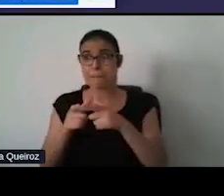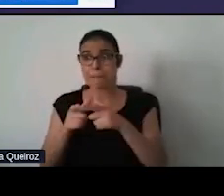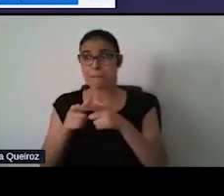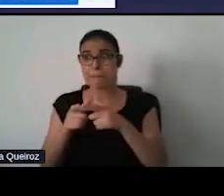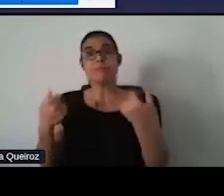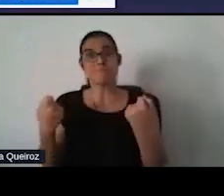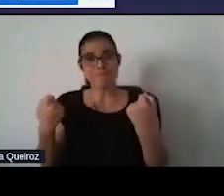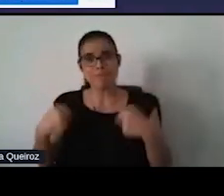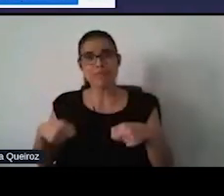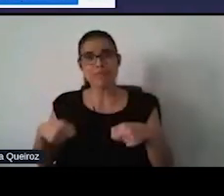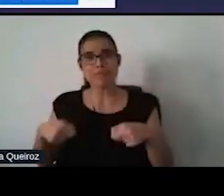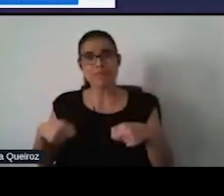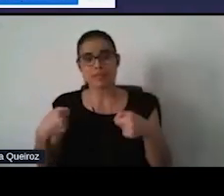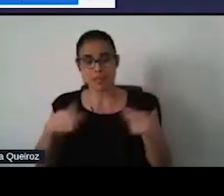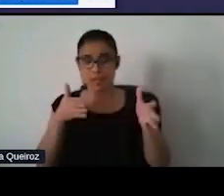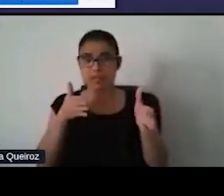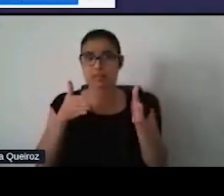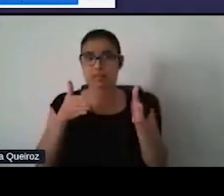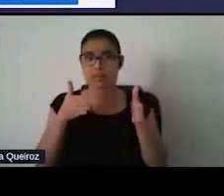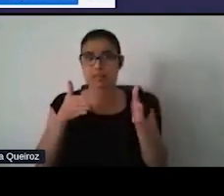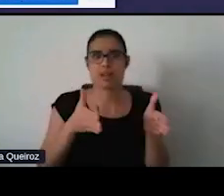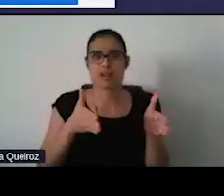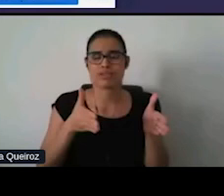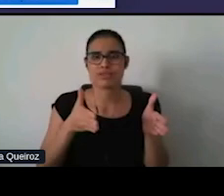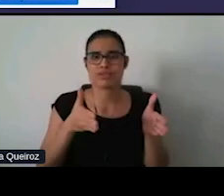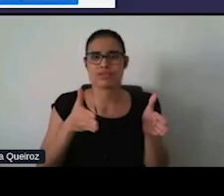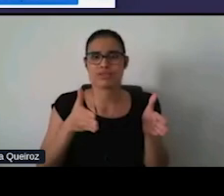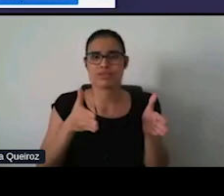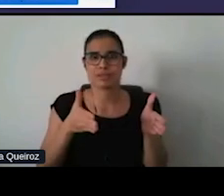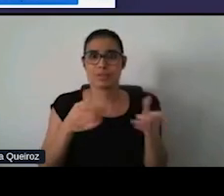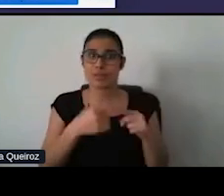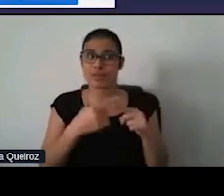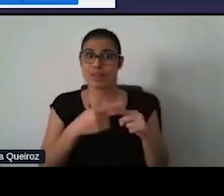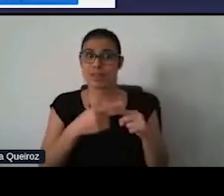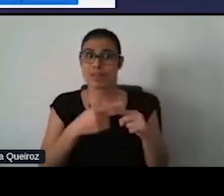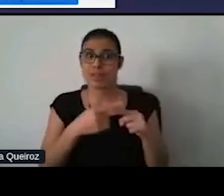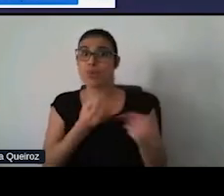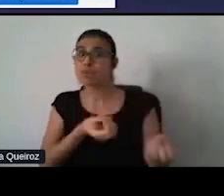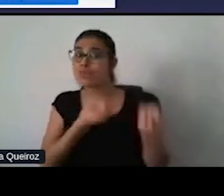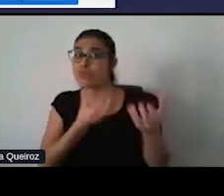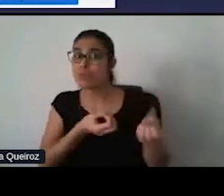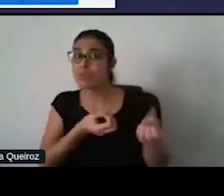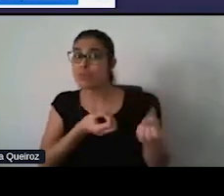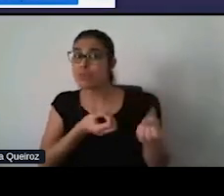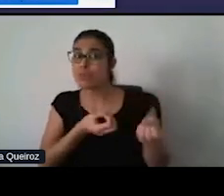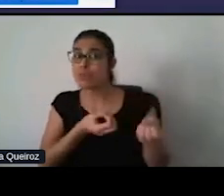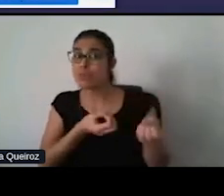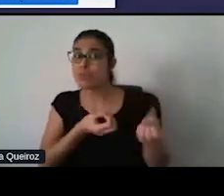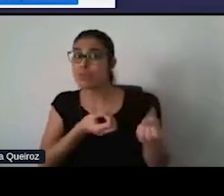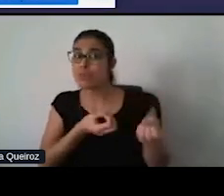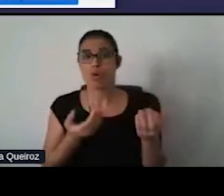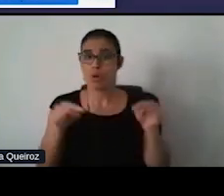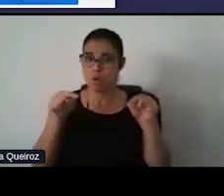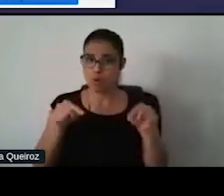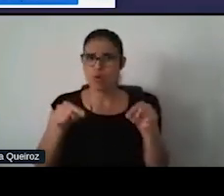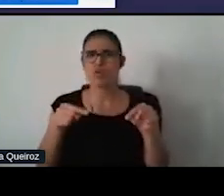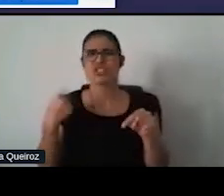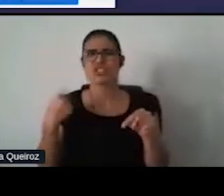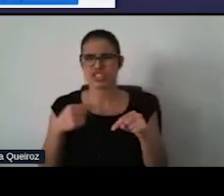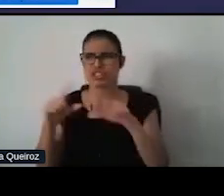precisando, né, de ter acesso à informação, sabe? A gente fala hoje bastante sobre isso, não